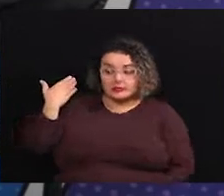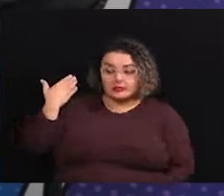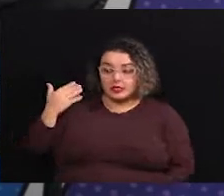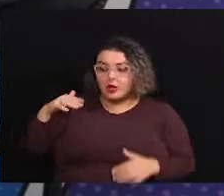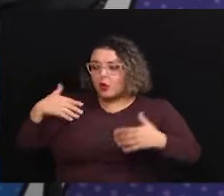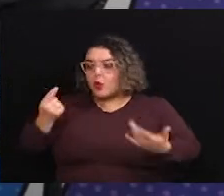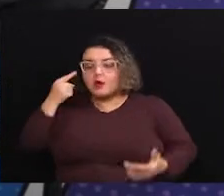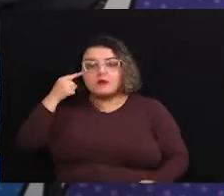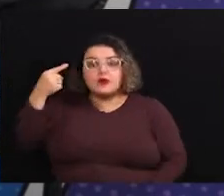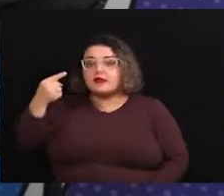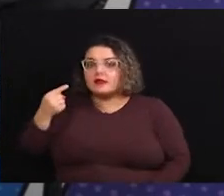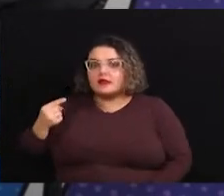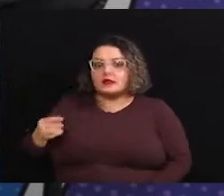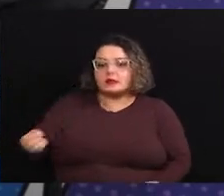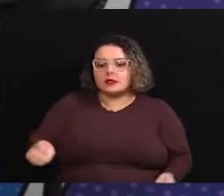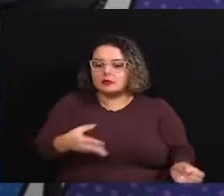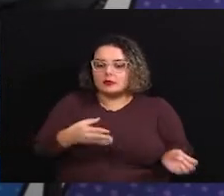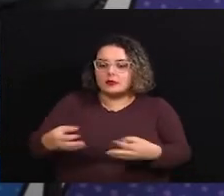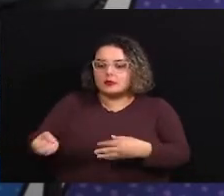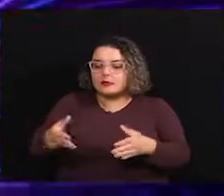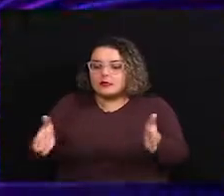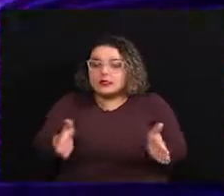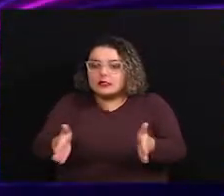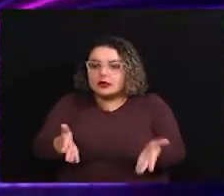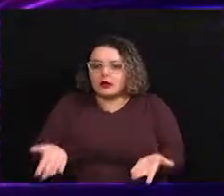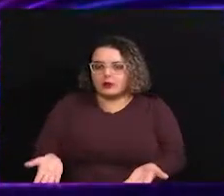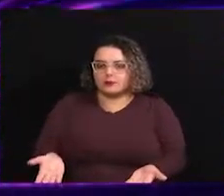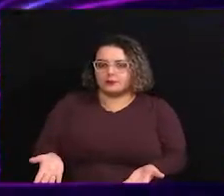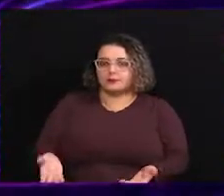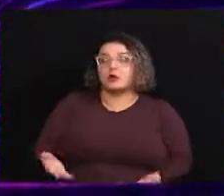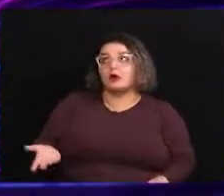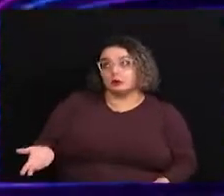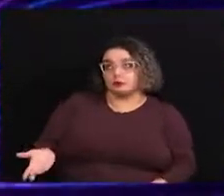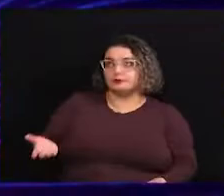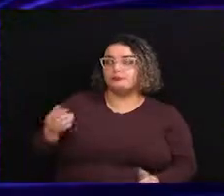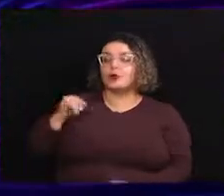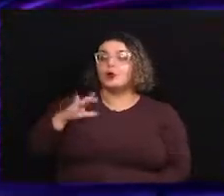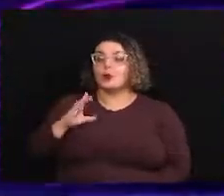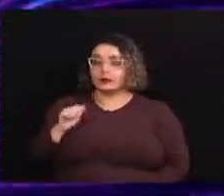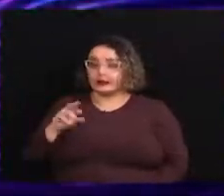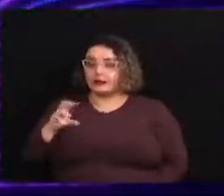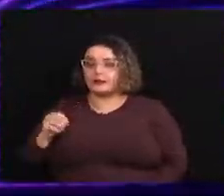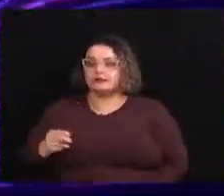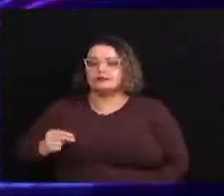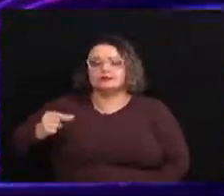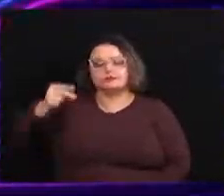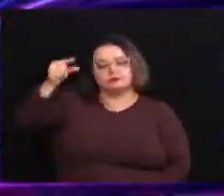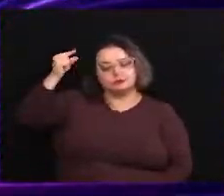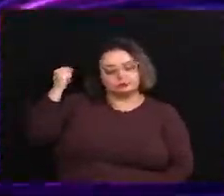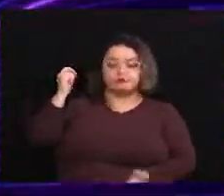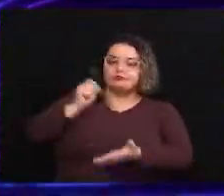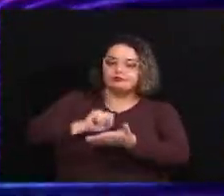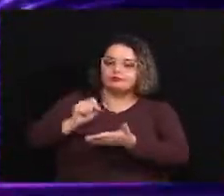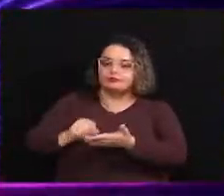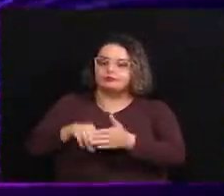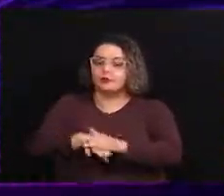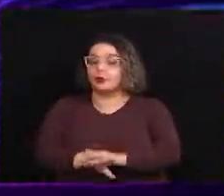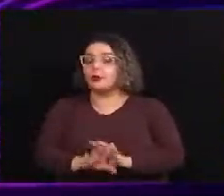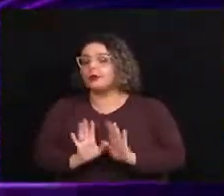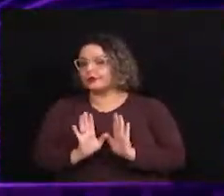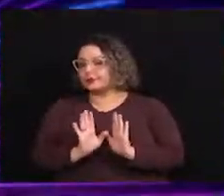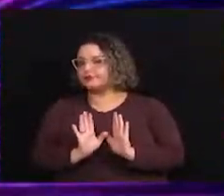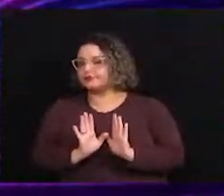Olha, é assim, o Ícaro ele foi escrito há muito tempo e ele ficou guardado muito tempo na gaveta, mas anos